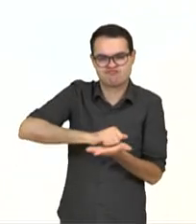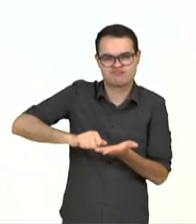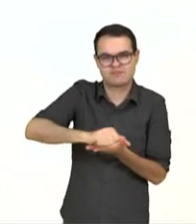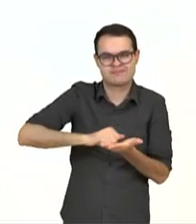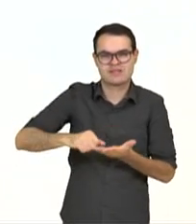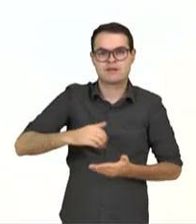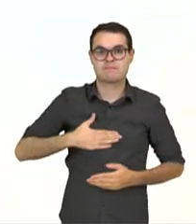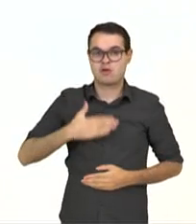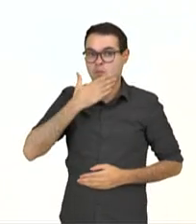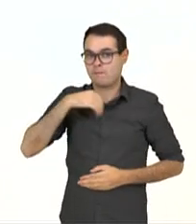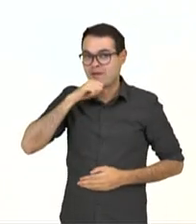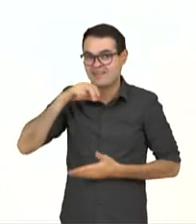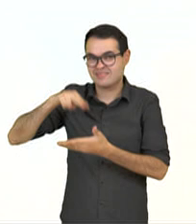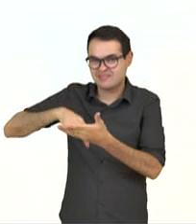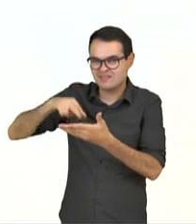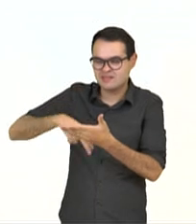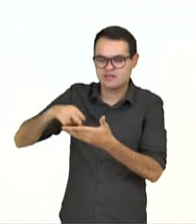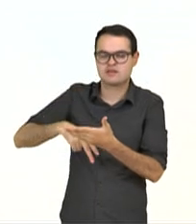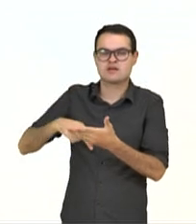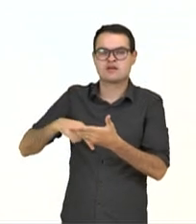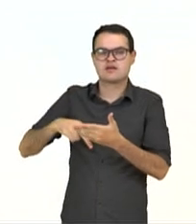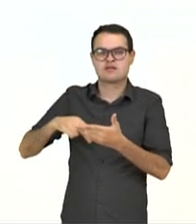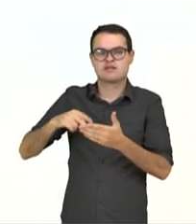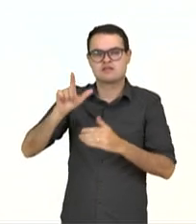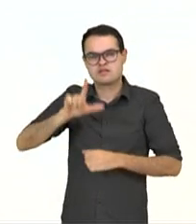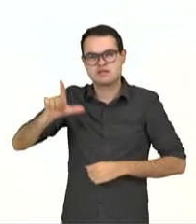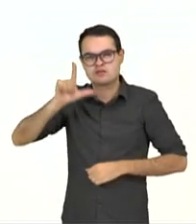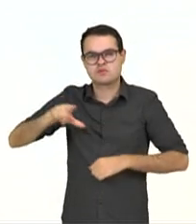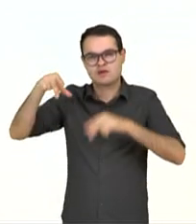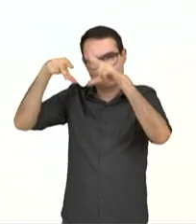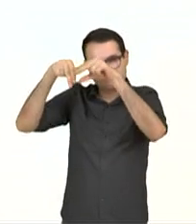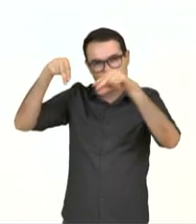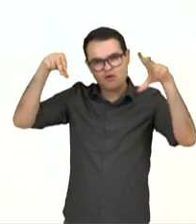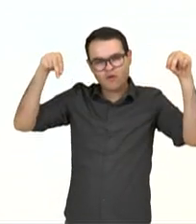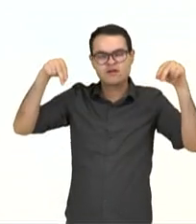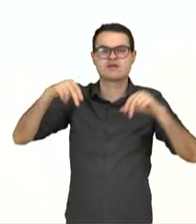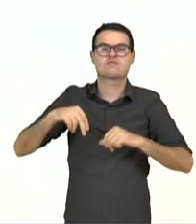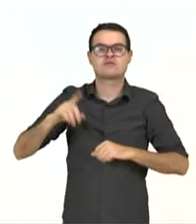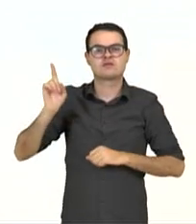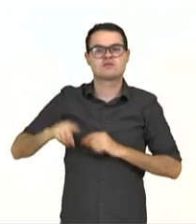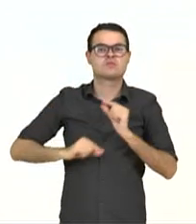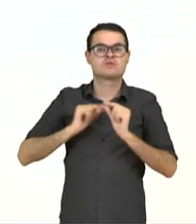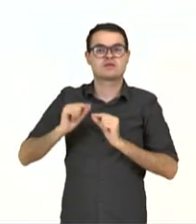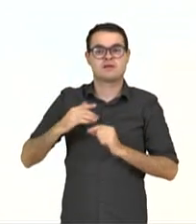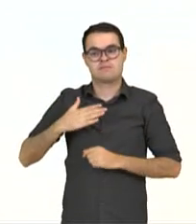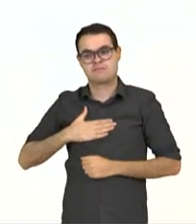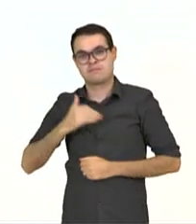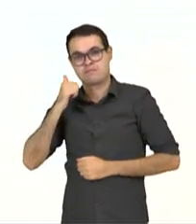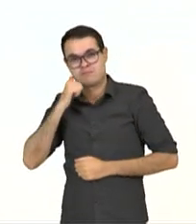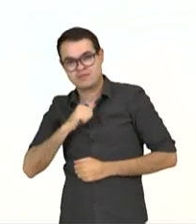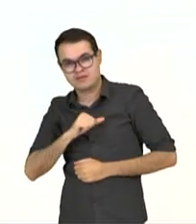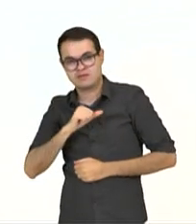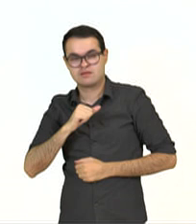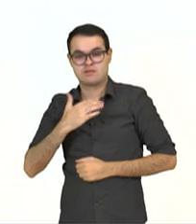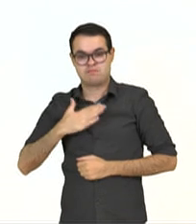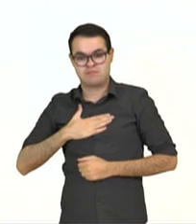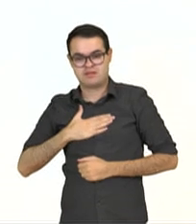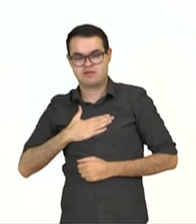literatura de cordel. Minha vida foi transformada. As palavras sublinhadas, né, que é minha, meu e minha,